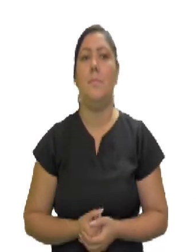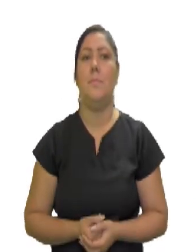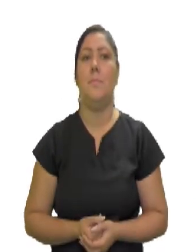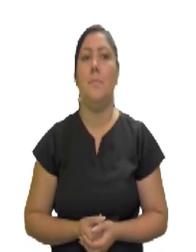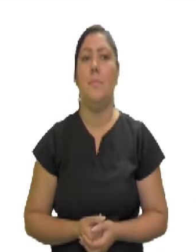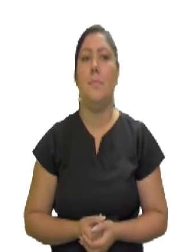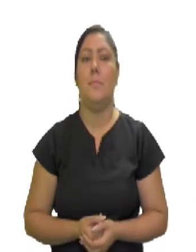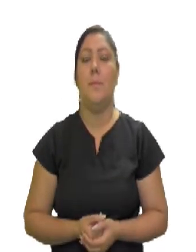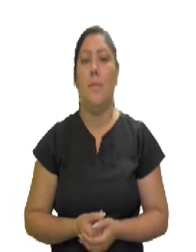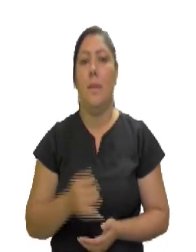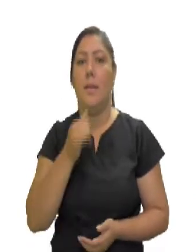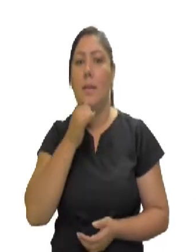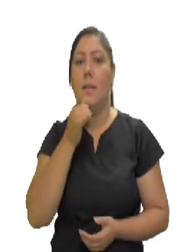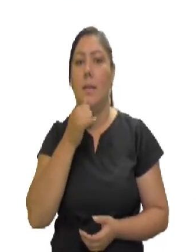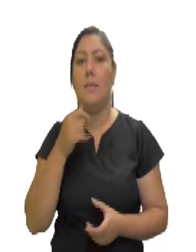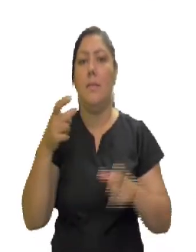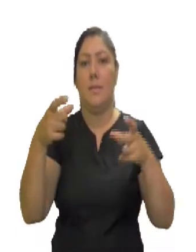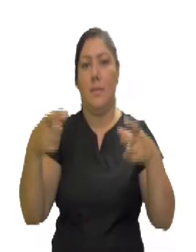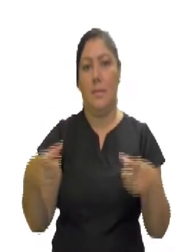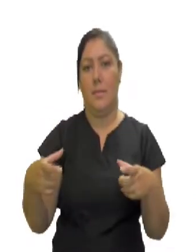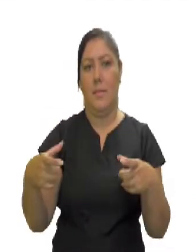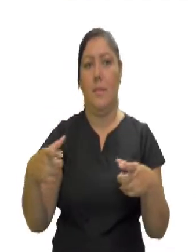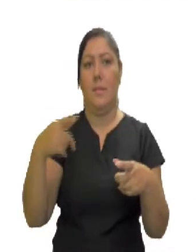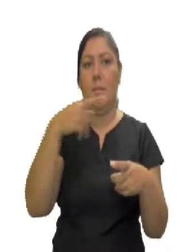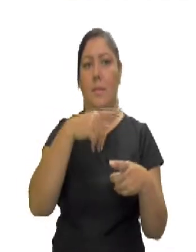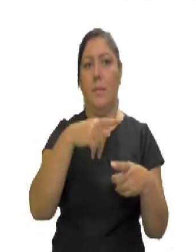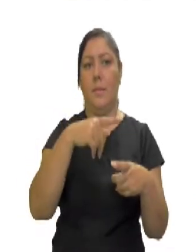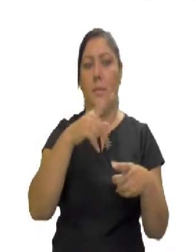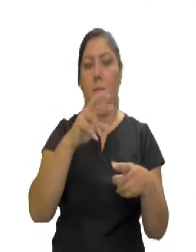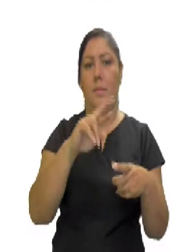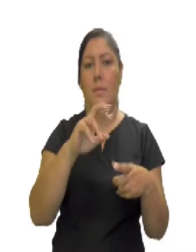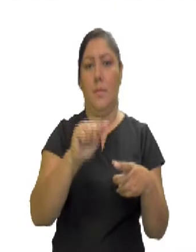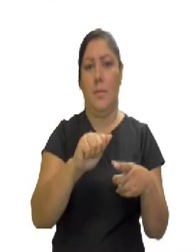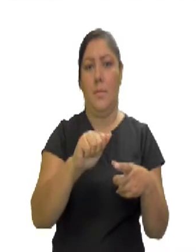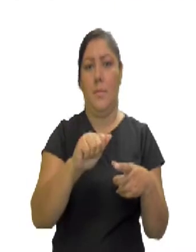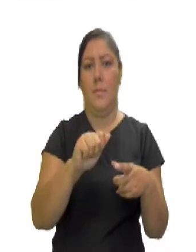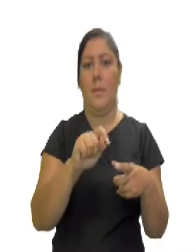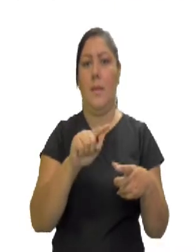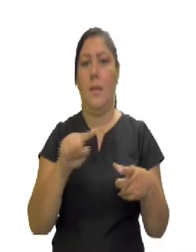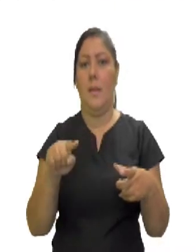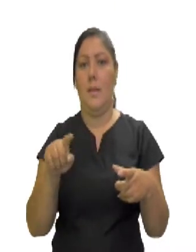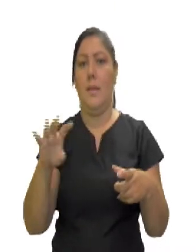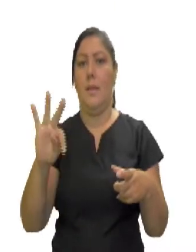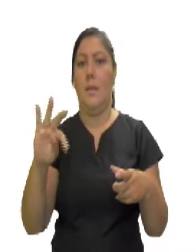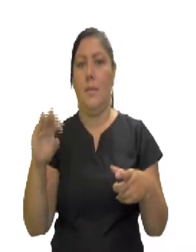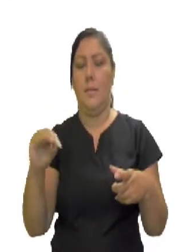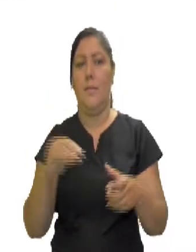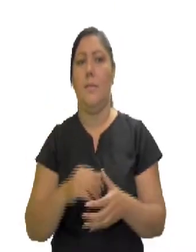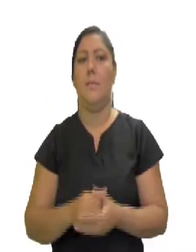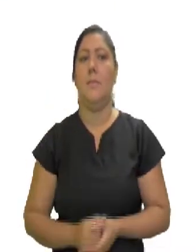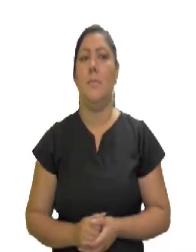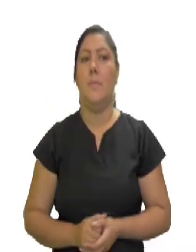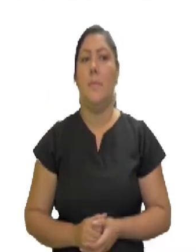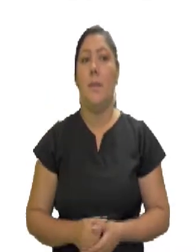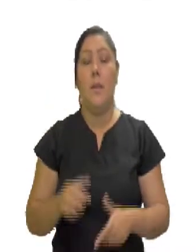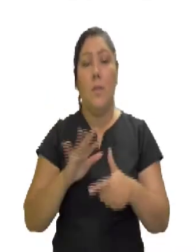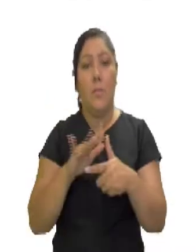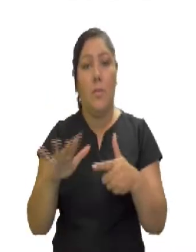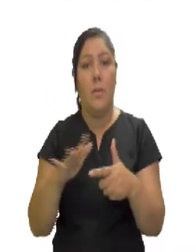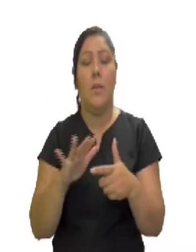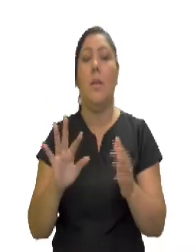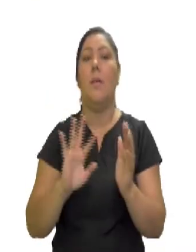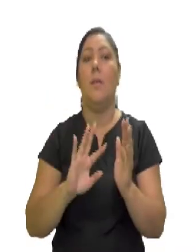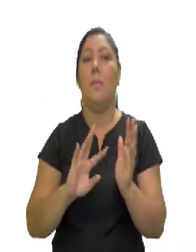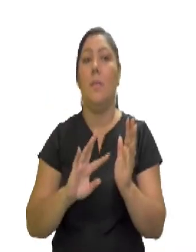vogal. Prato, um exemplo. Os fonemas representam os sons que se juntam e formam as